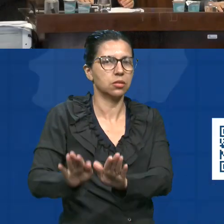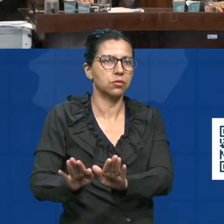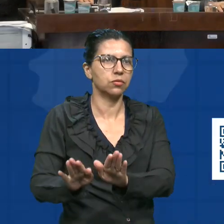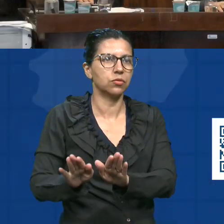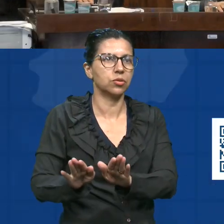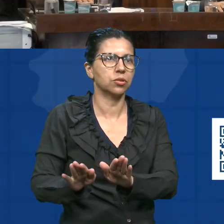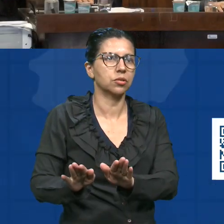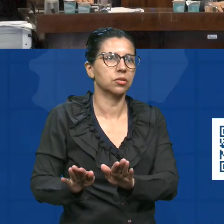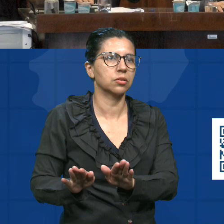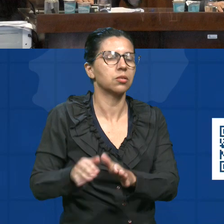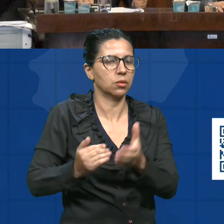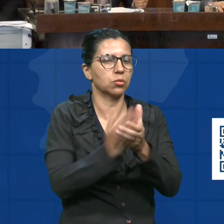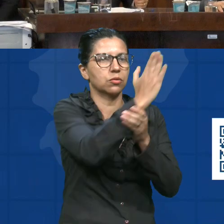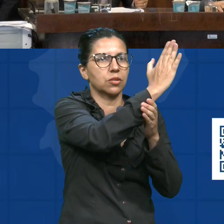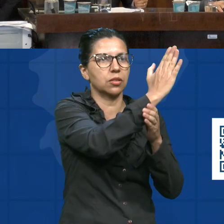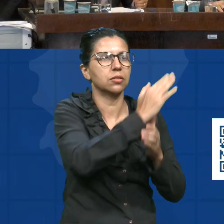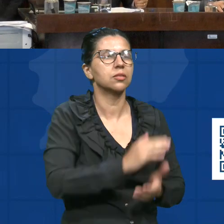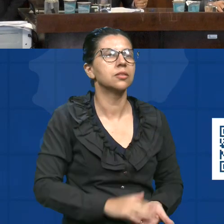encontram. Aprovado.